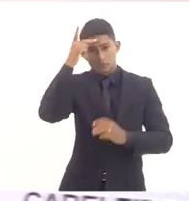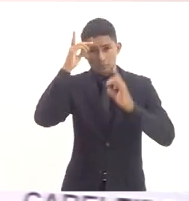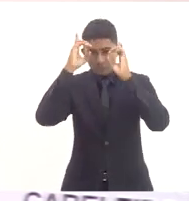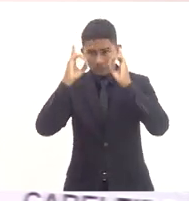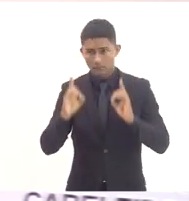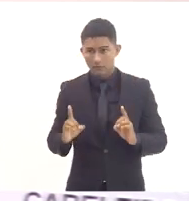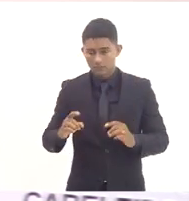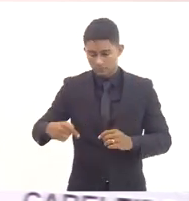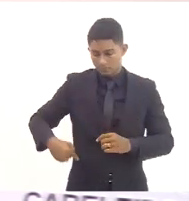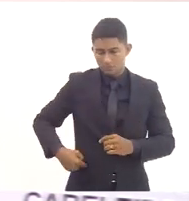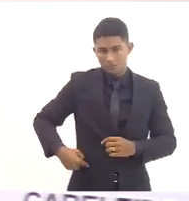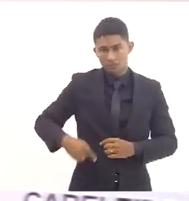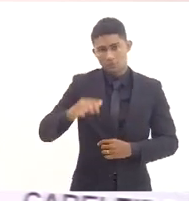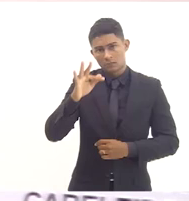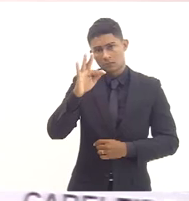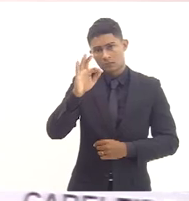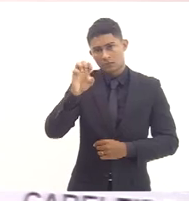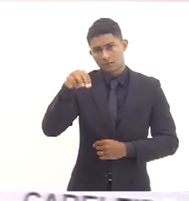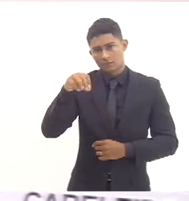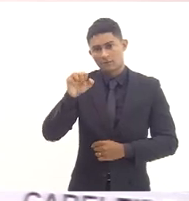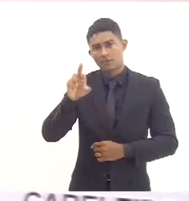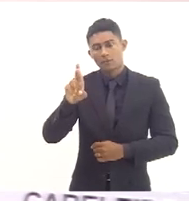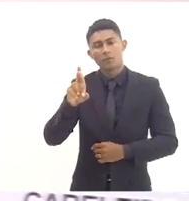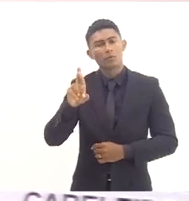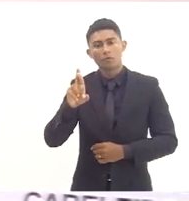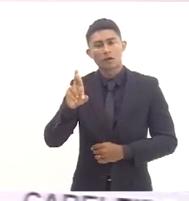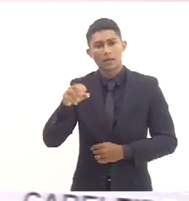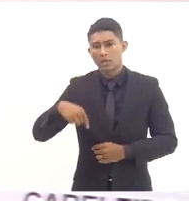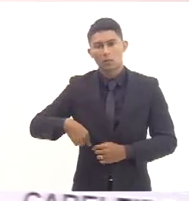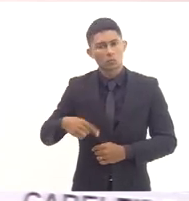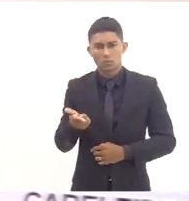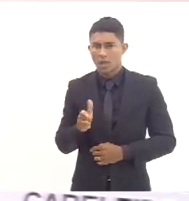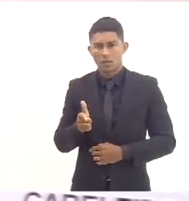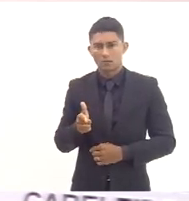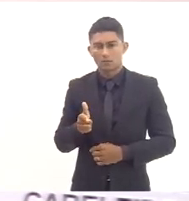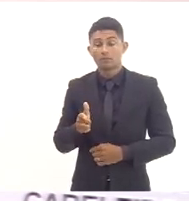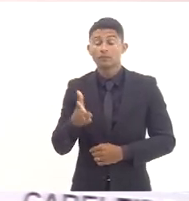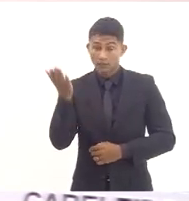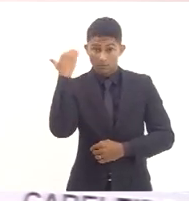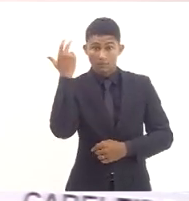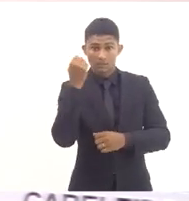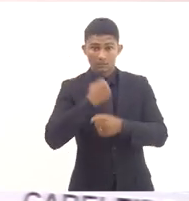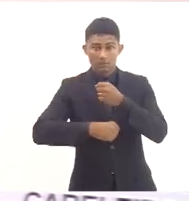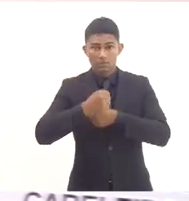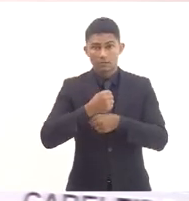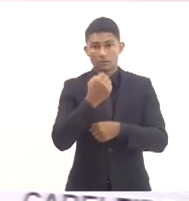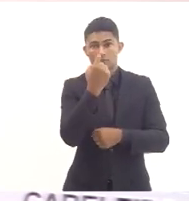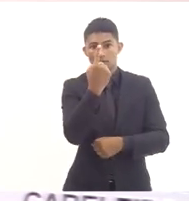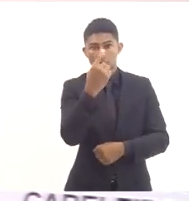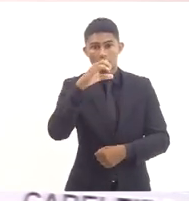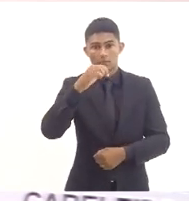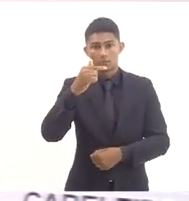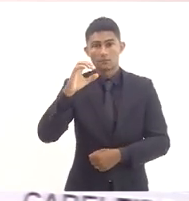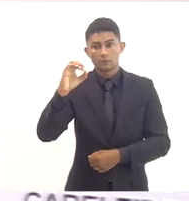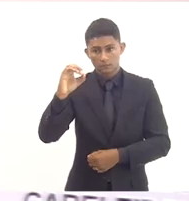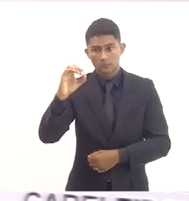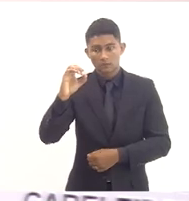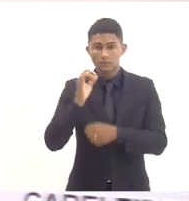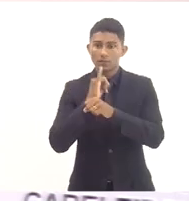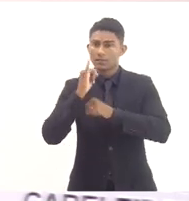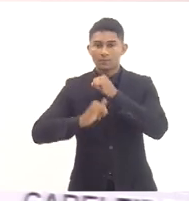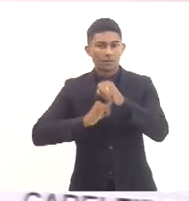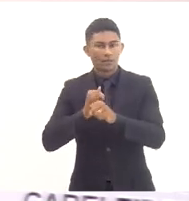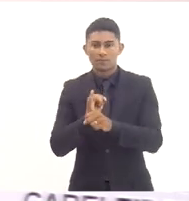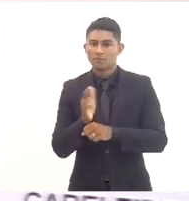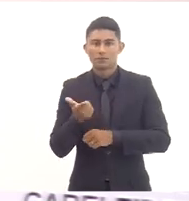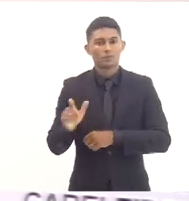o fêmur E aí 1970 não tinha internet não tinha só tinha enviado o trinco